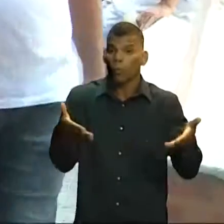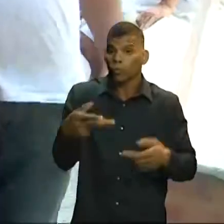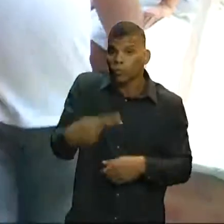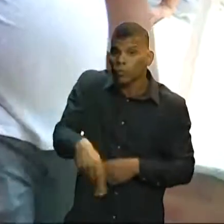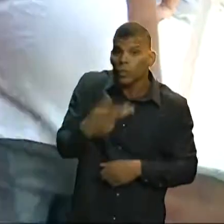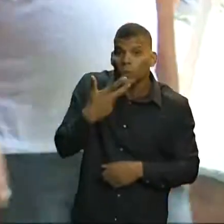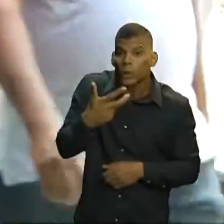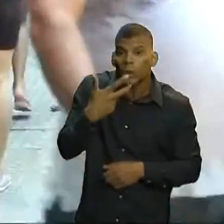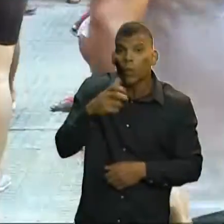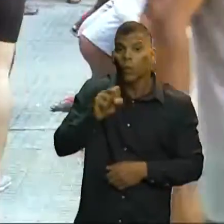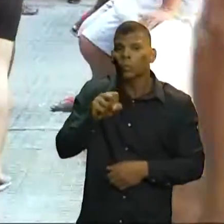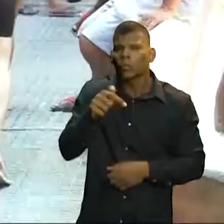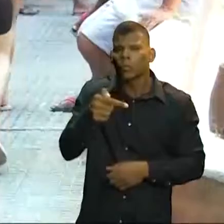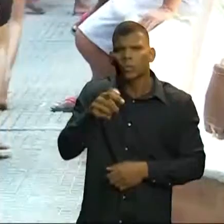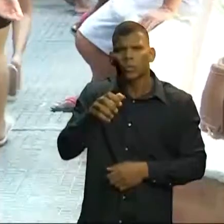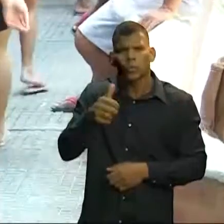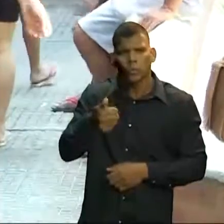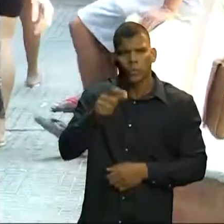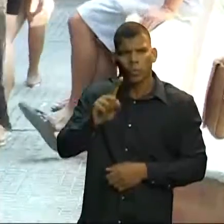de